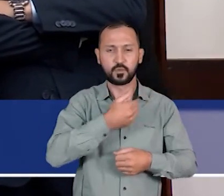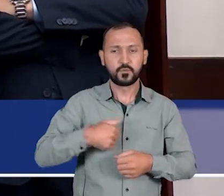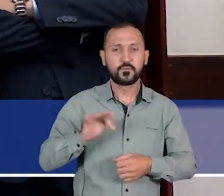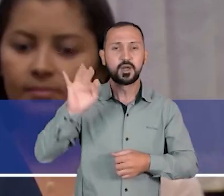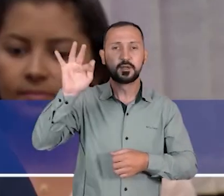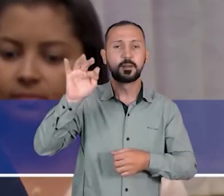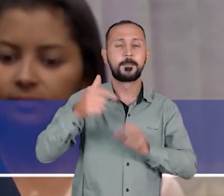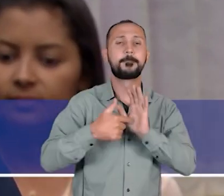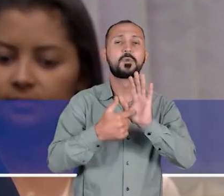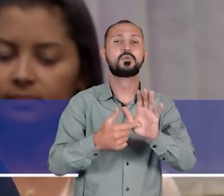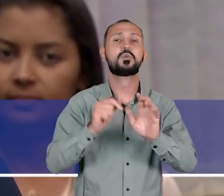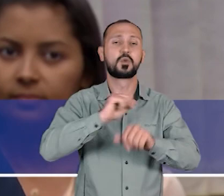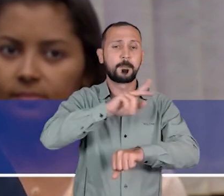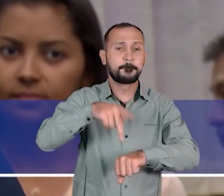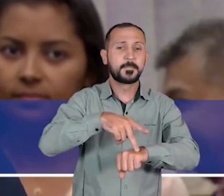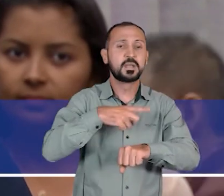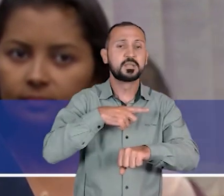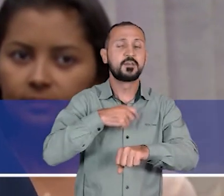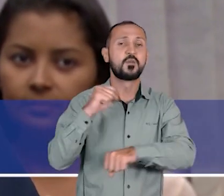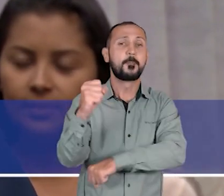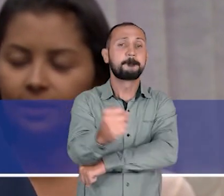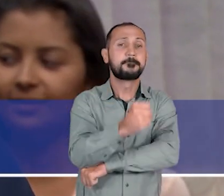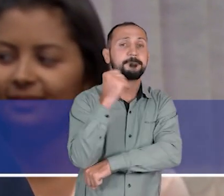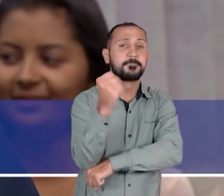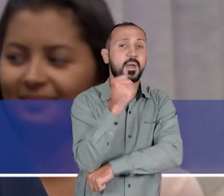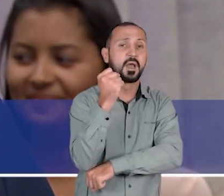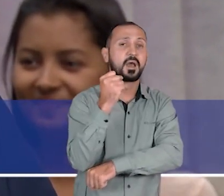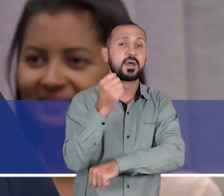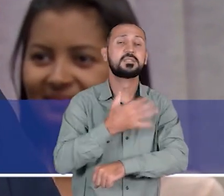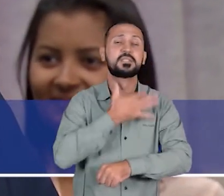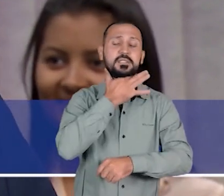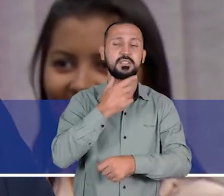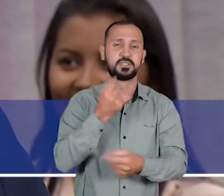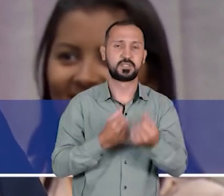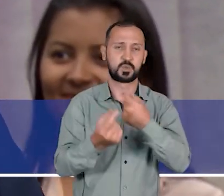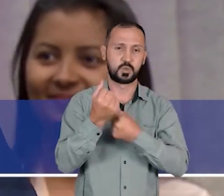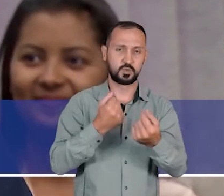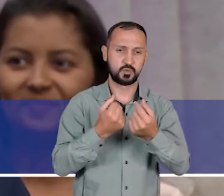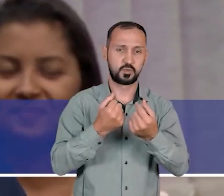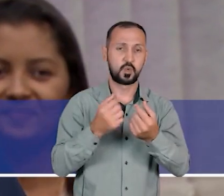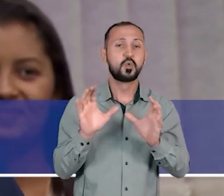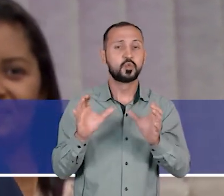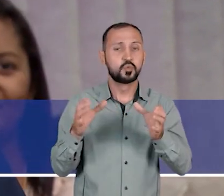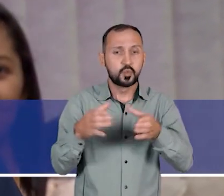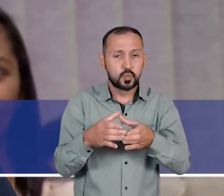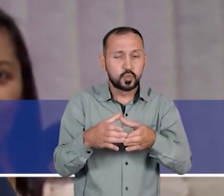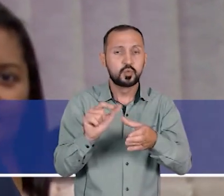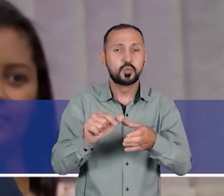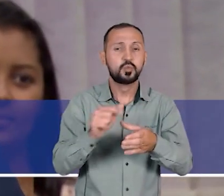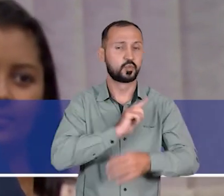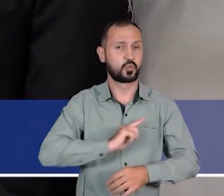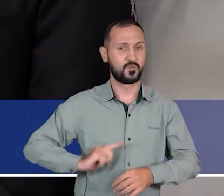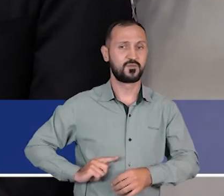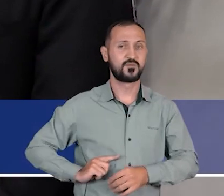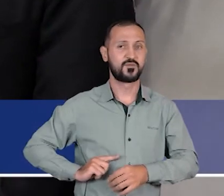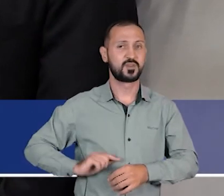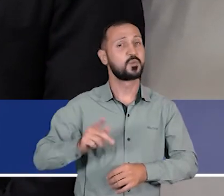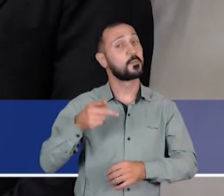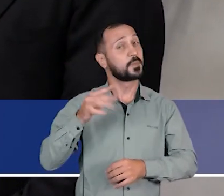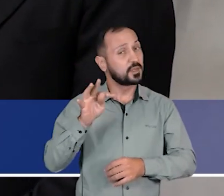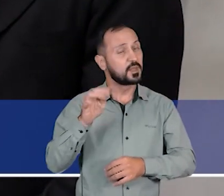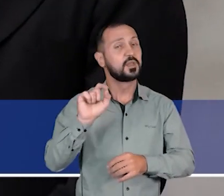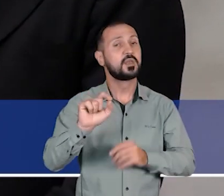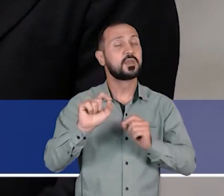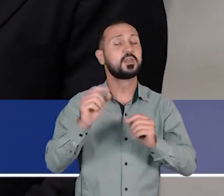federal. Ele alegou que o país atravessou uma grave crise econômica com o governo petista e que o